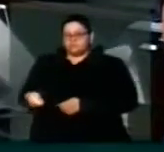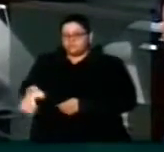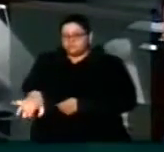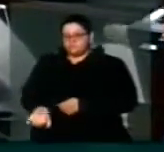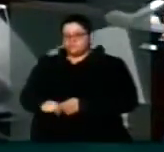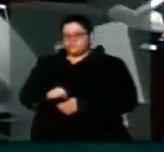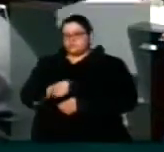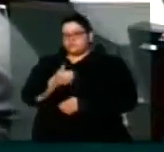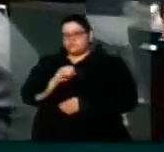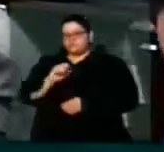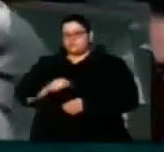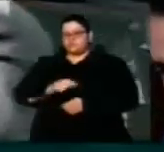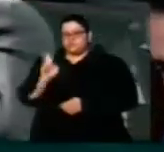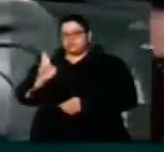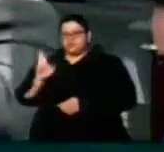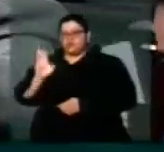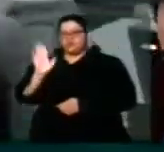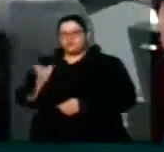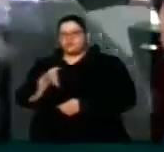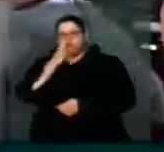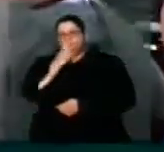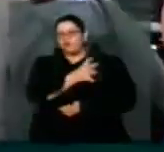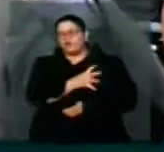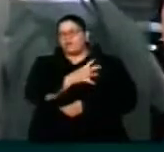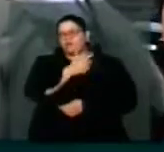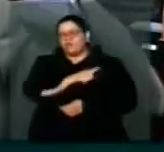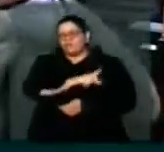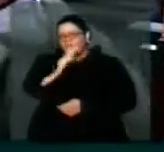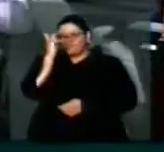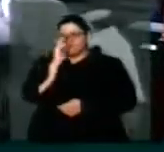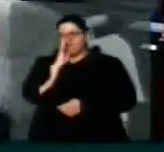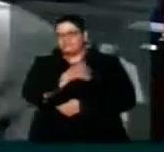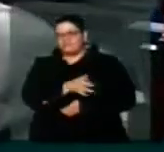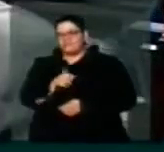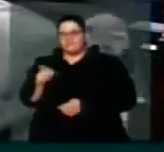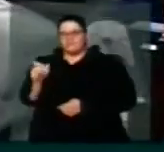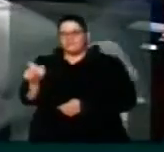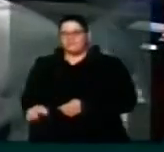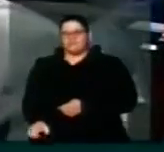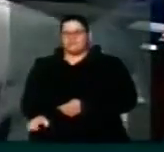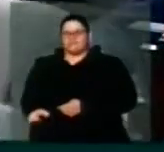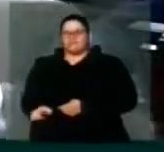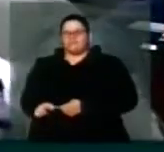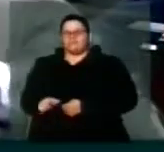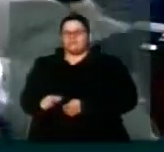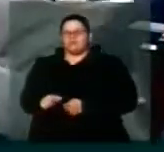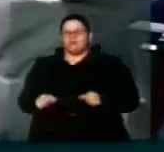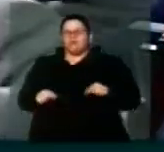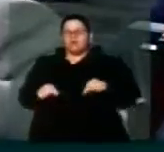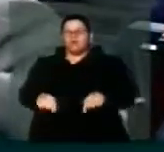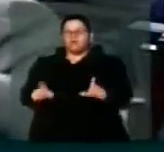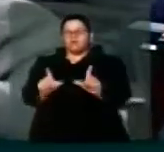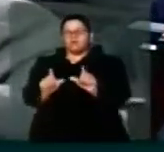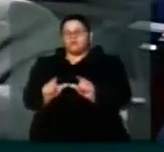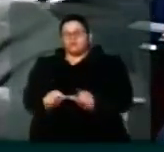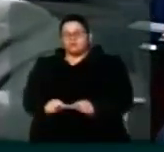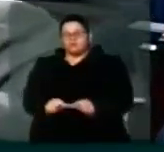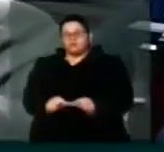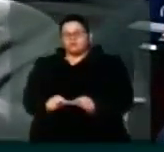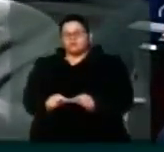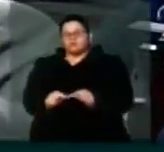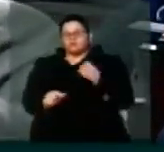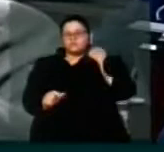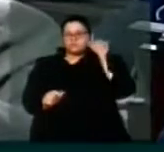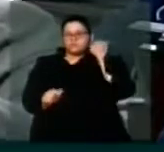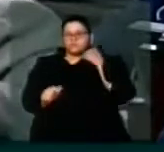Aqui o procurador, em vez de aumentar a esfera de comparação para todos, reduziu. Nós sabemos que nessa lista que